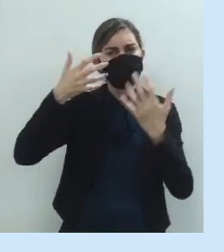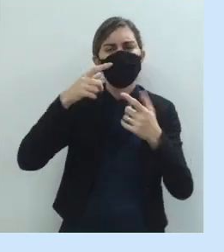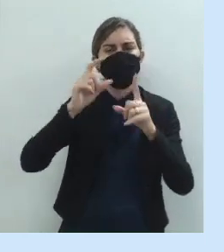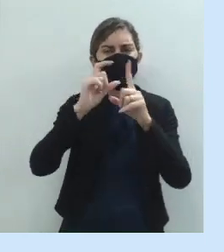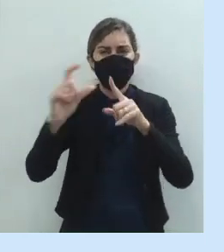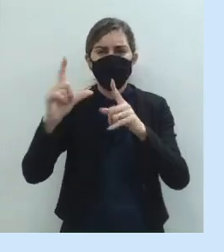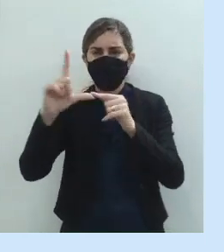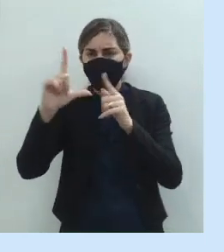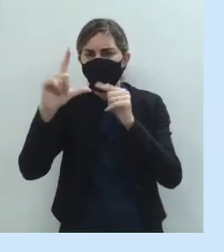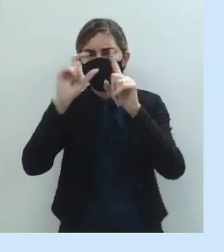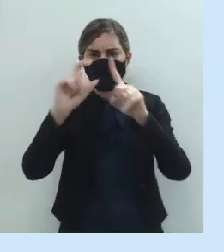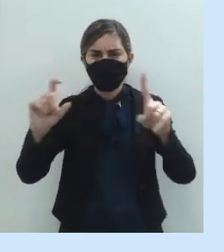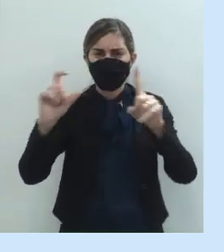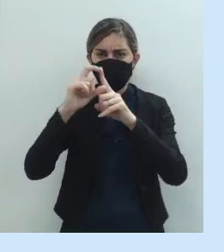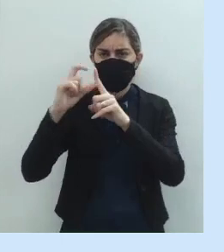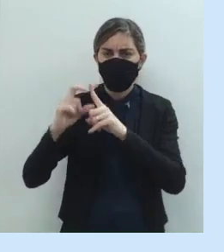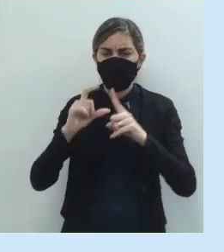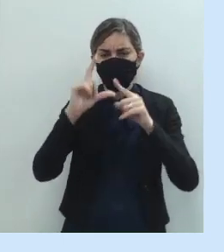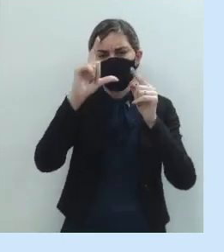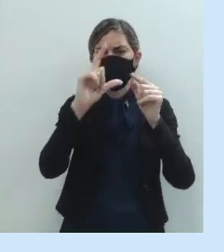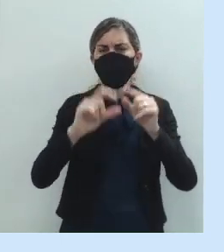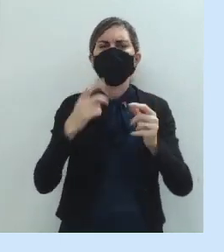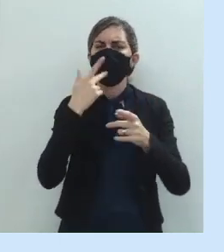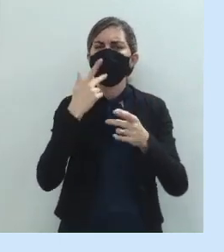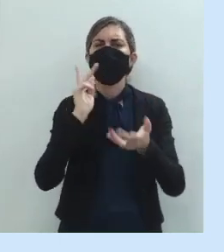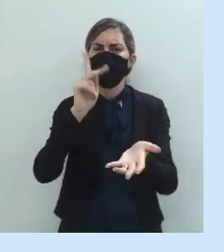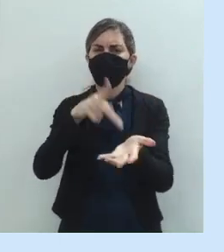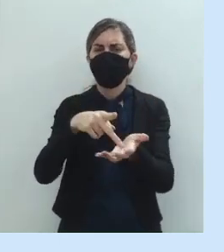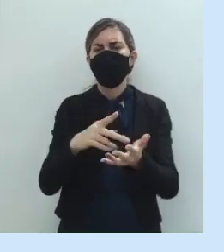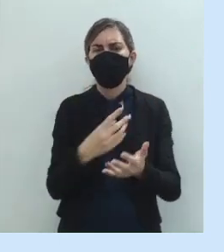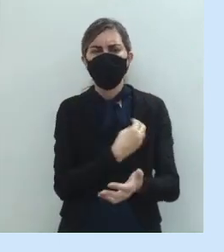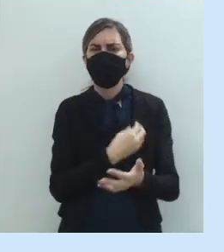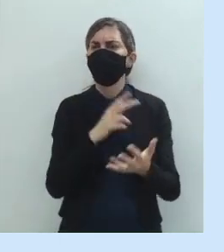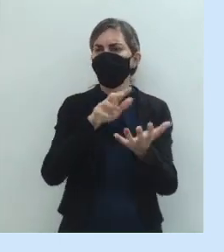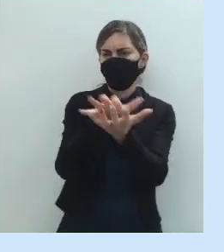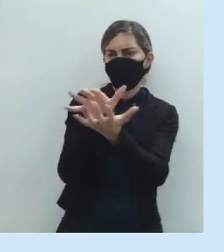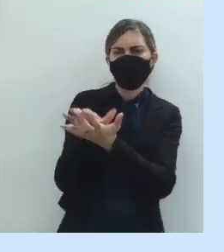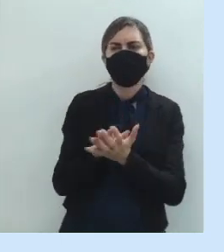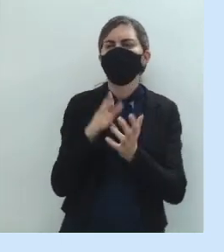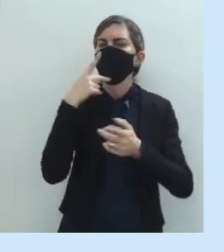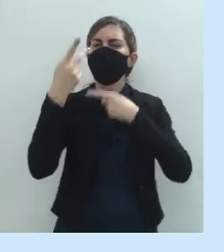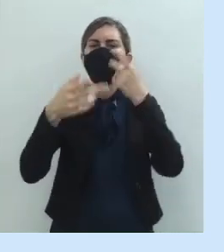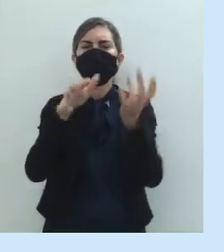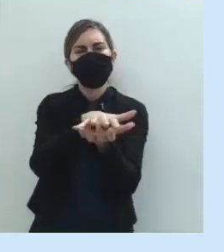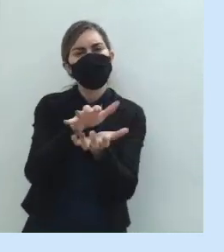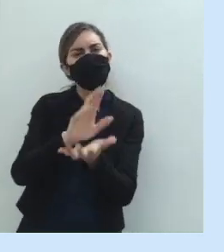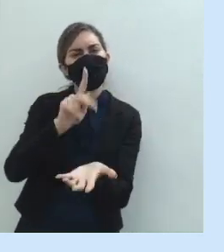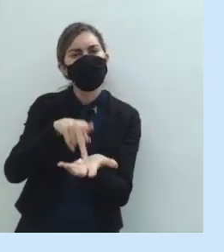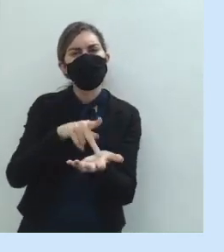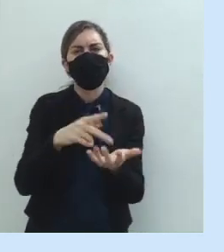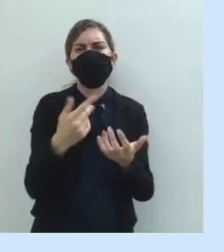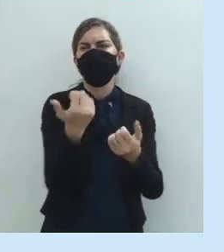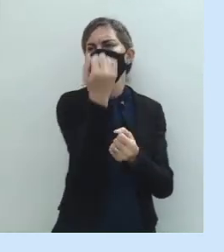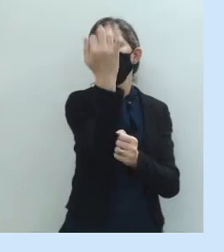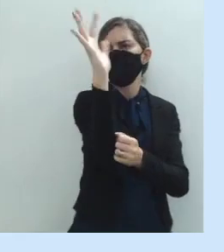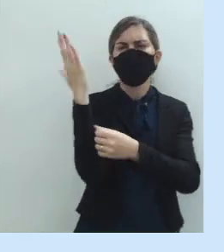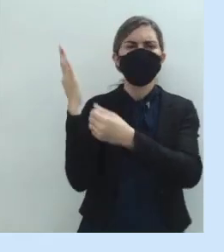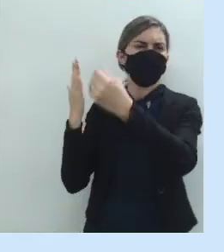que tratavam diretamente da realidade do recifense, né? Falava dos nossos